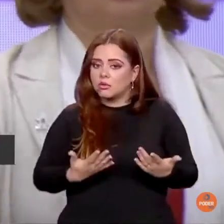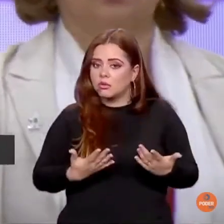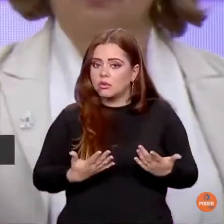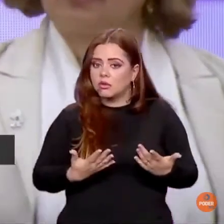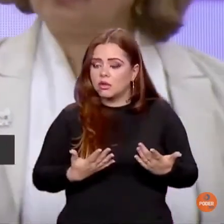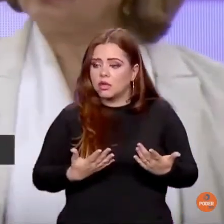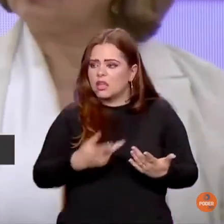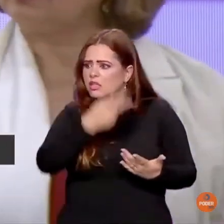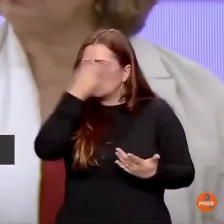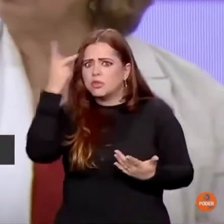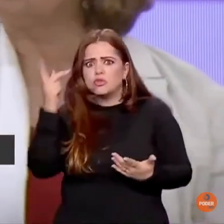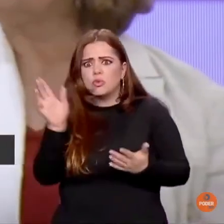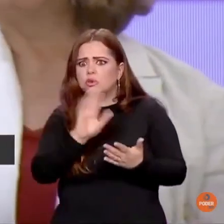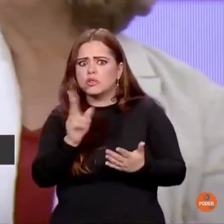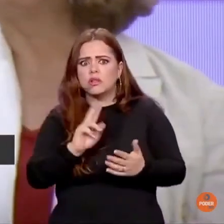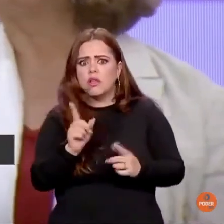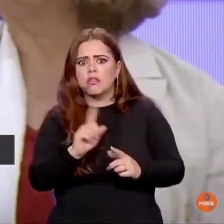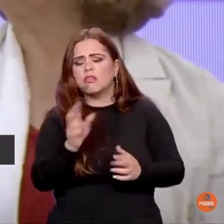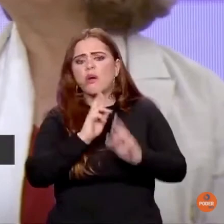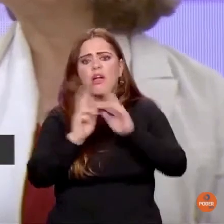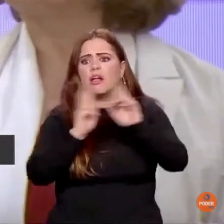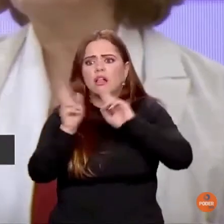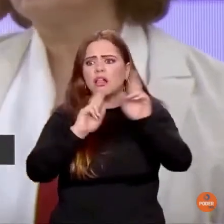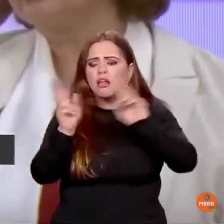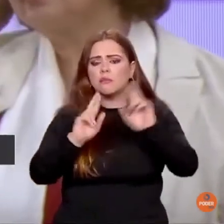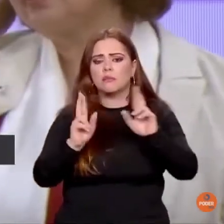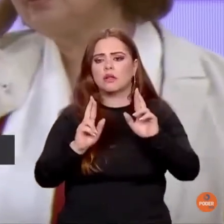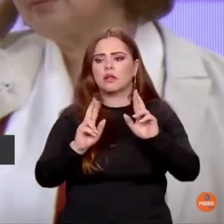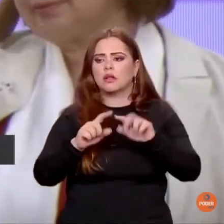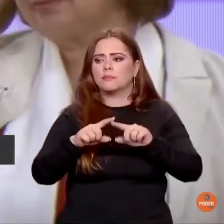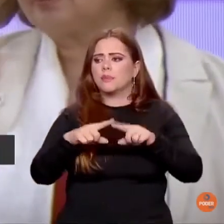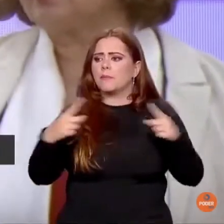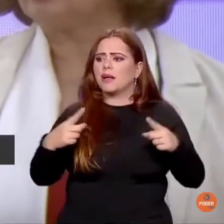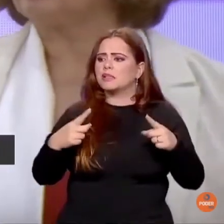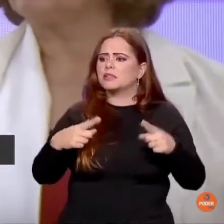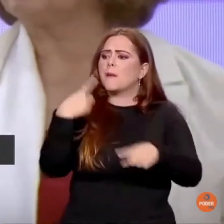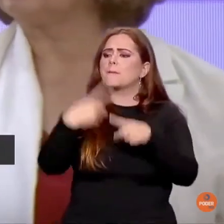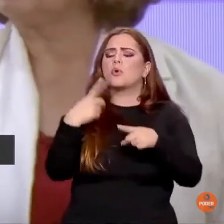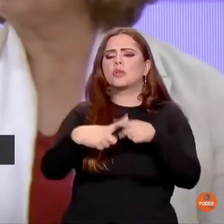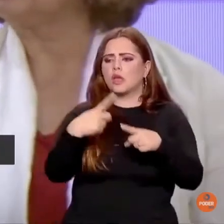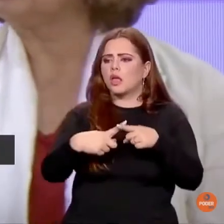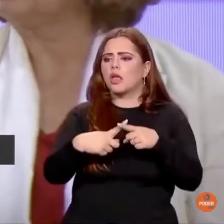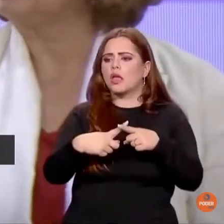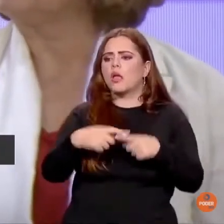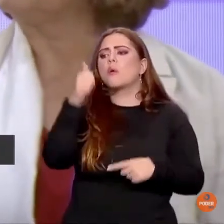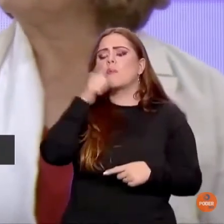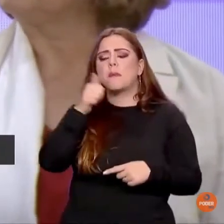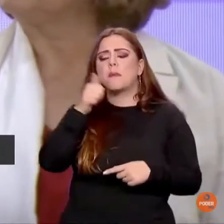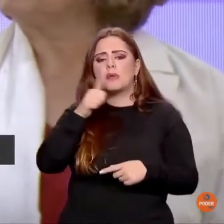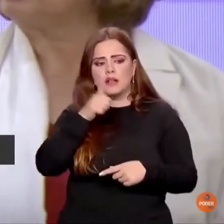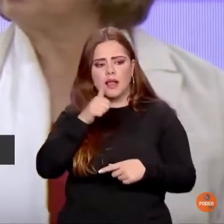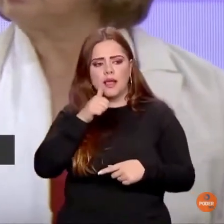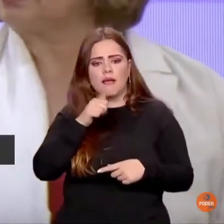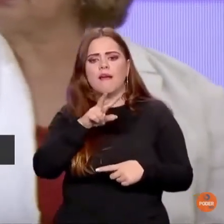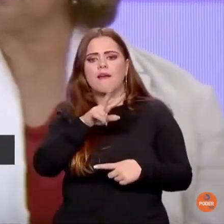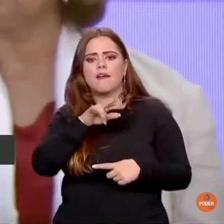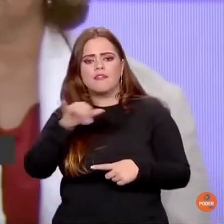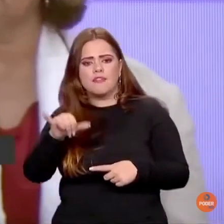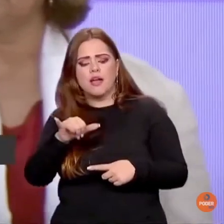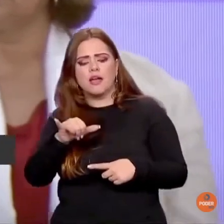E ninguém reclama. Ora, por que que uma mulher que vai ter um